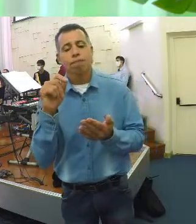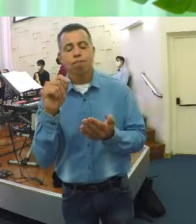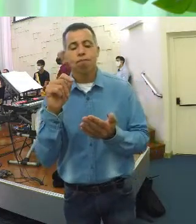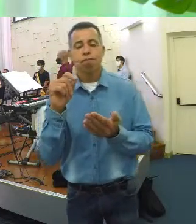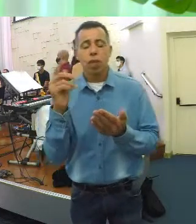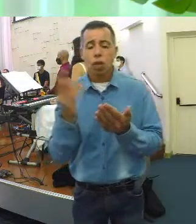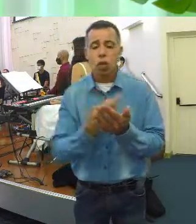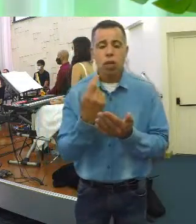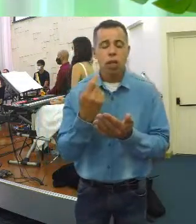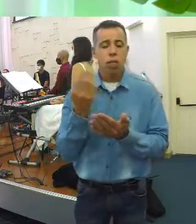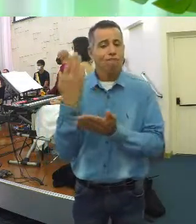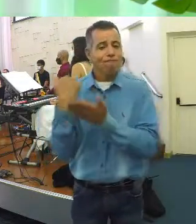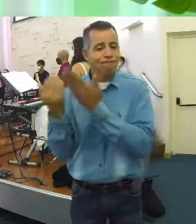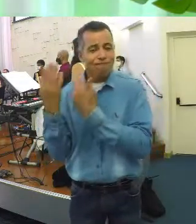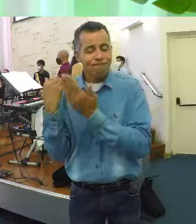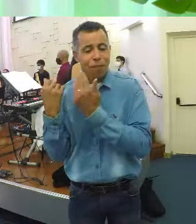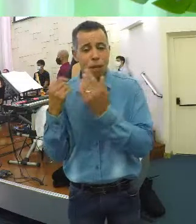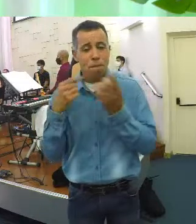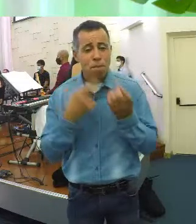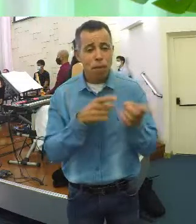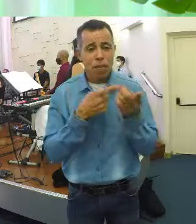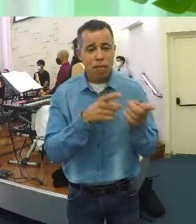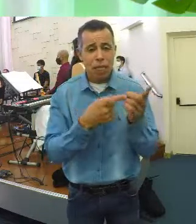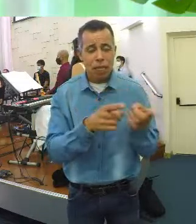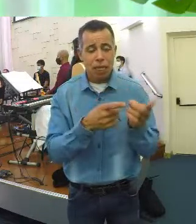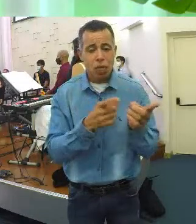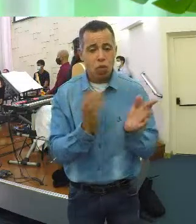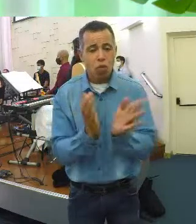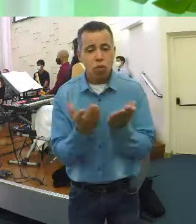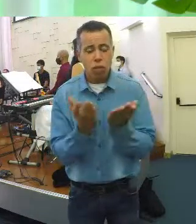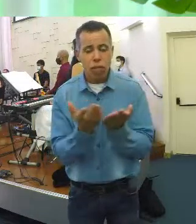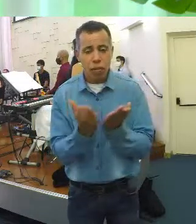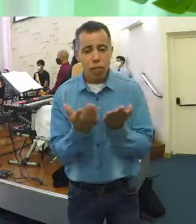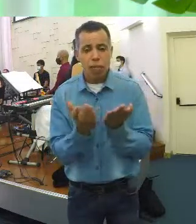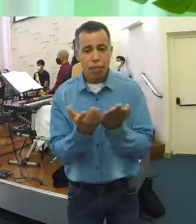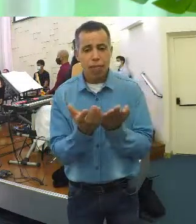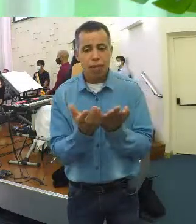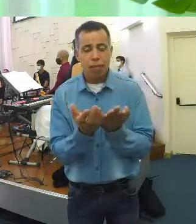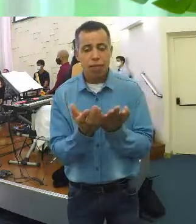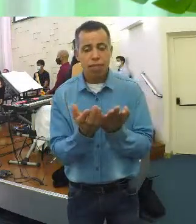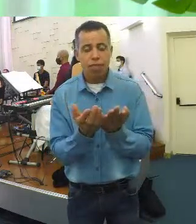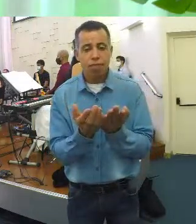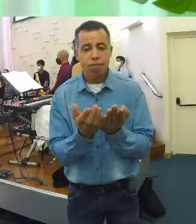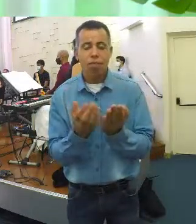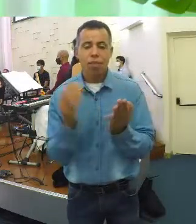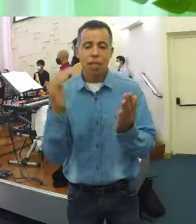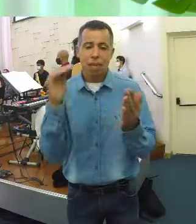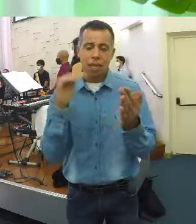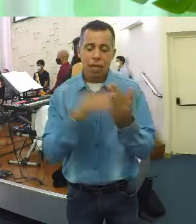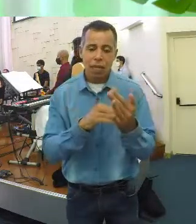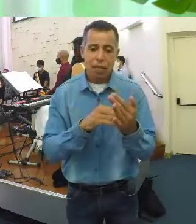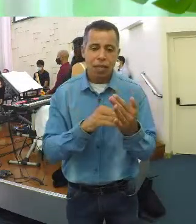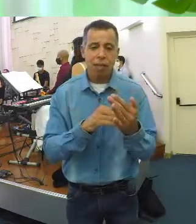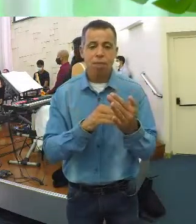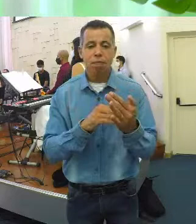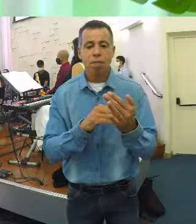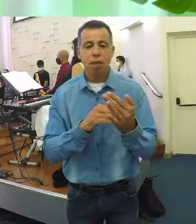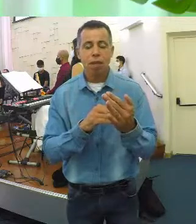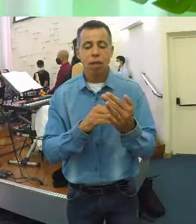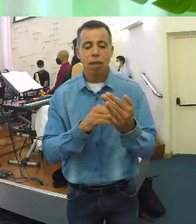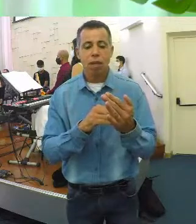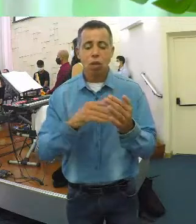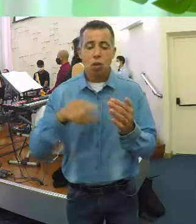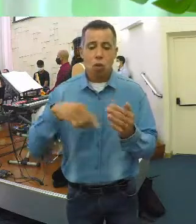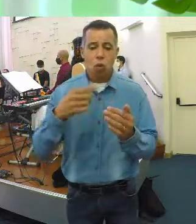perseguição em Jerusalém, até o estabelecimento do cristianismo em tantos lugares